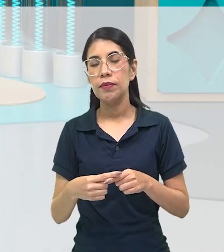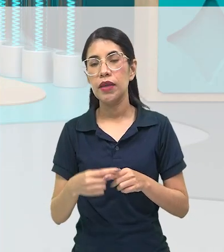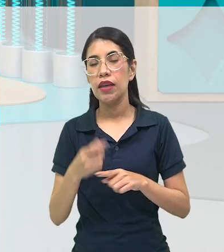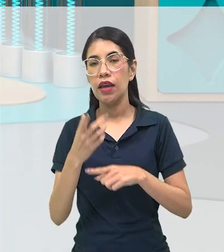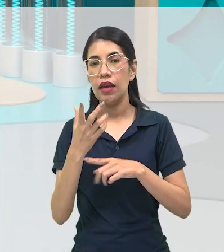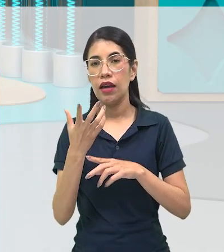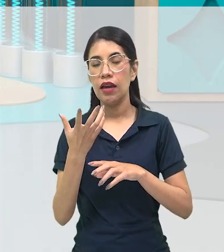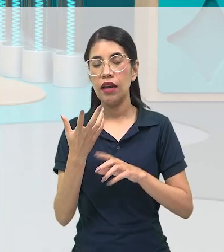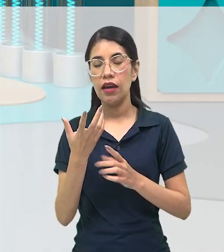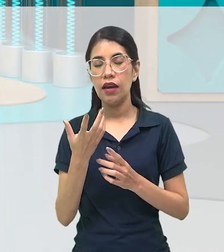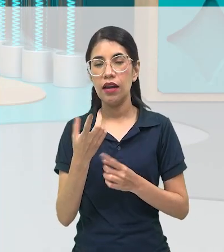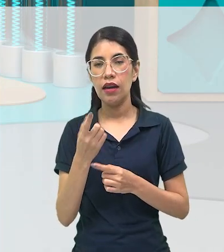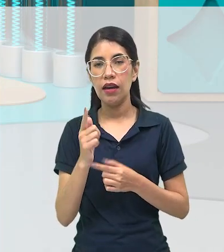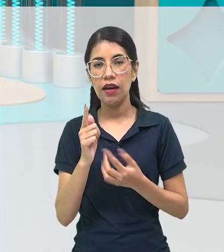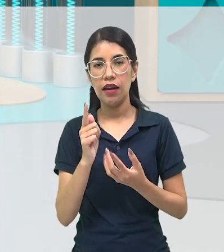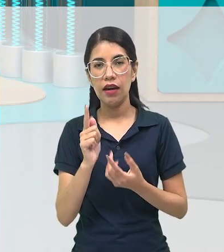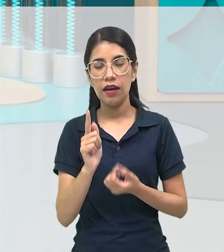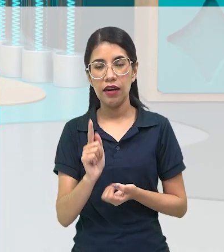vai trazer